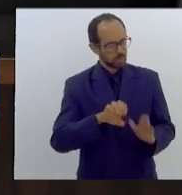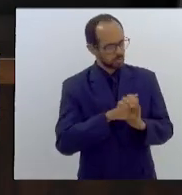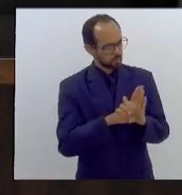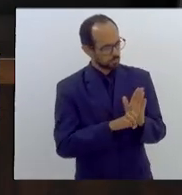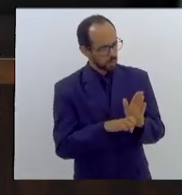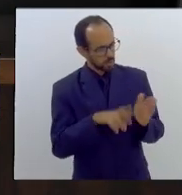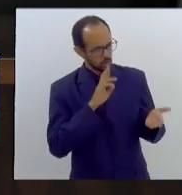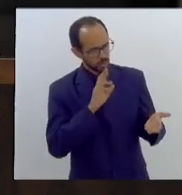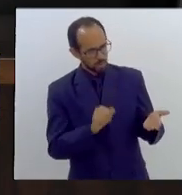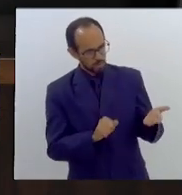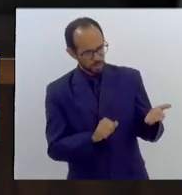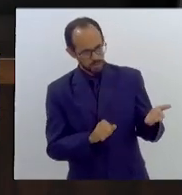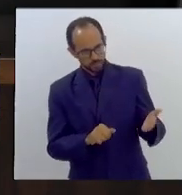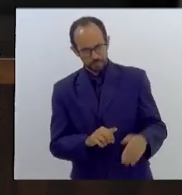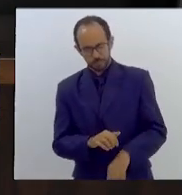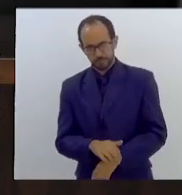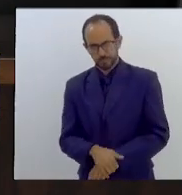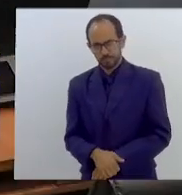deputado Rodrigo Amorim.